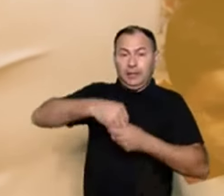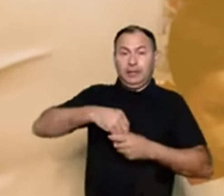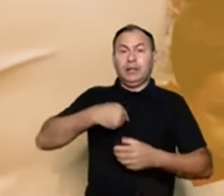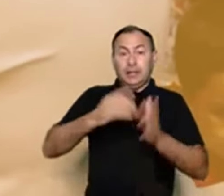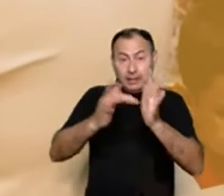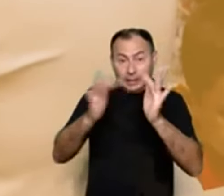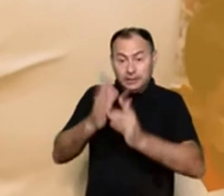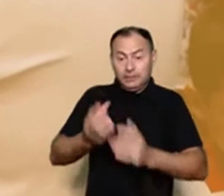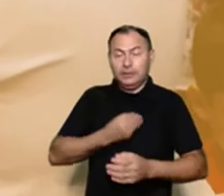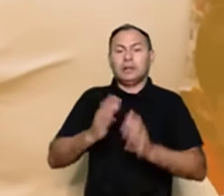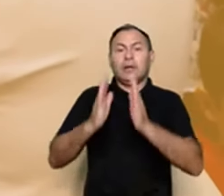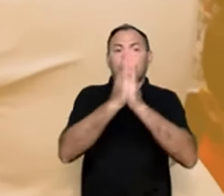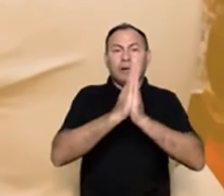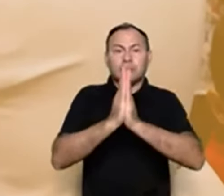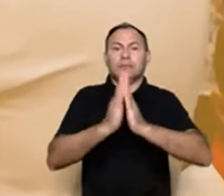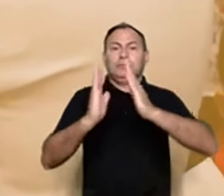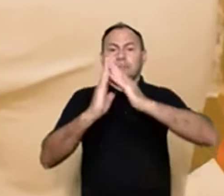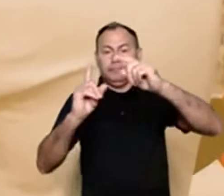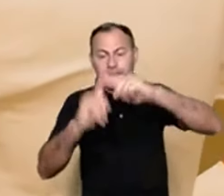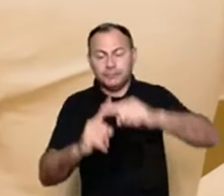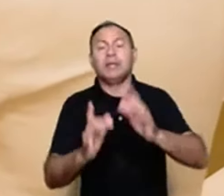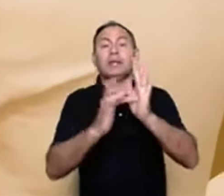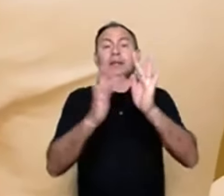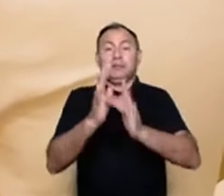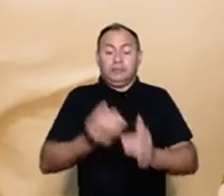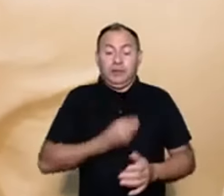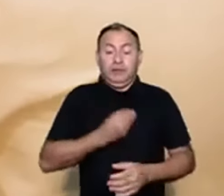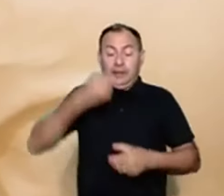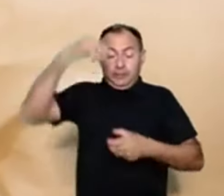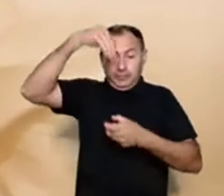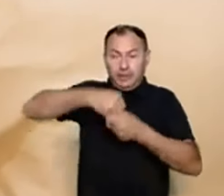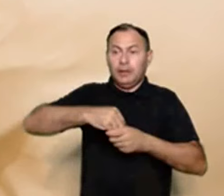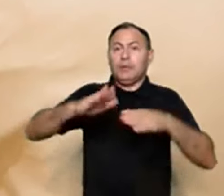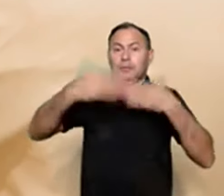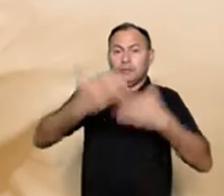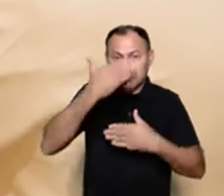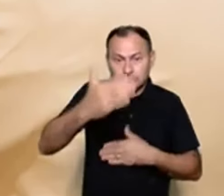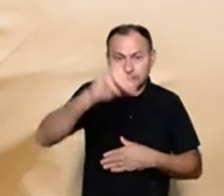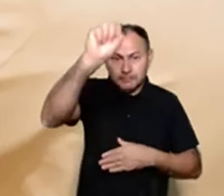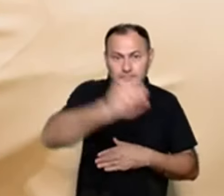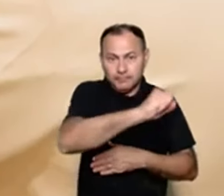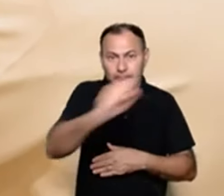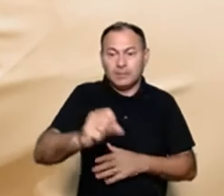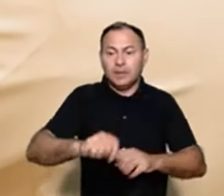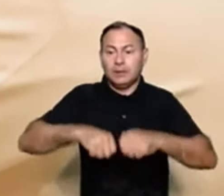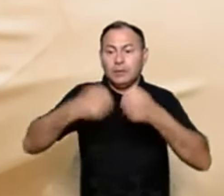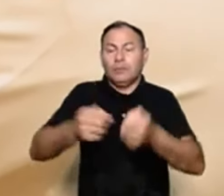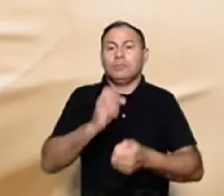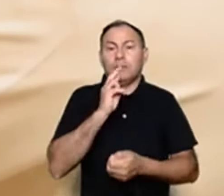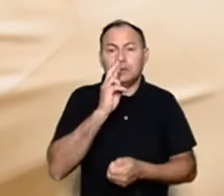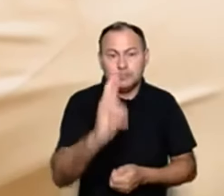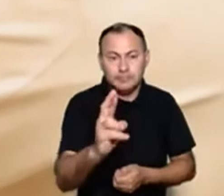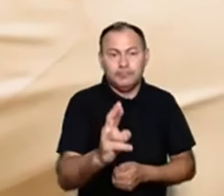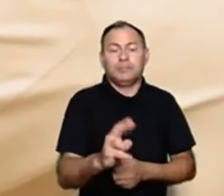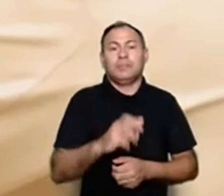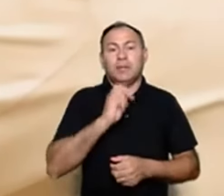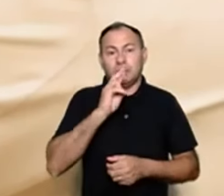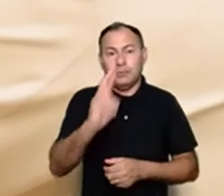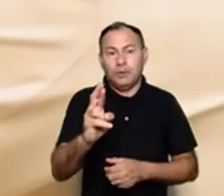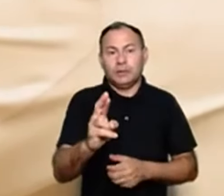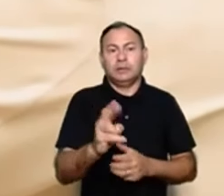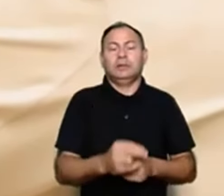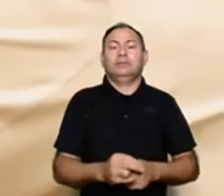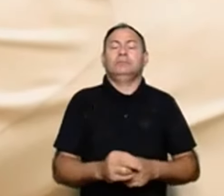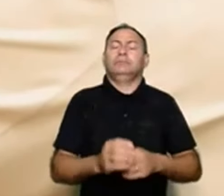Cristo que vive em mim na oração da igreja. É Cristo que vive em mim quando, diante dos sacramentos, eu dou uma resposta, uma